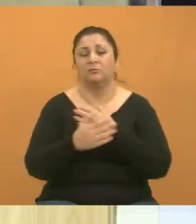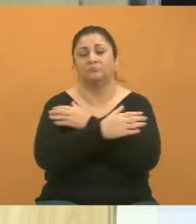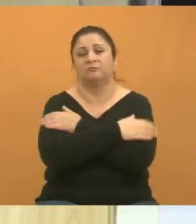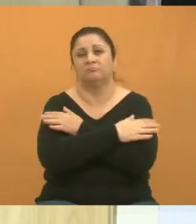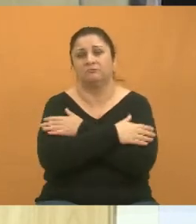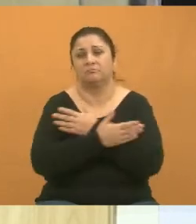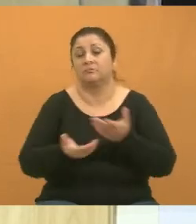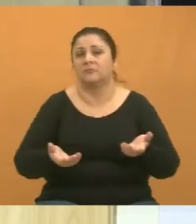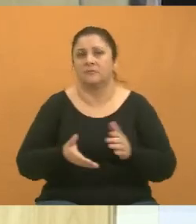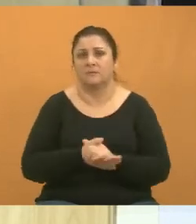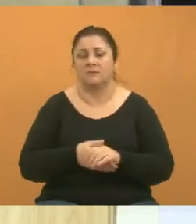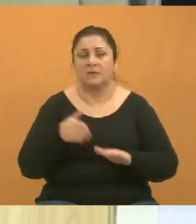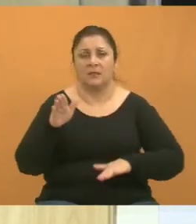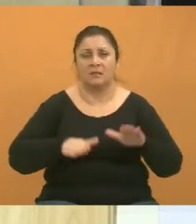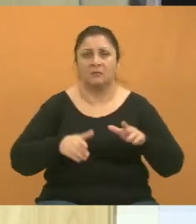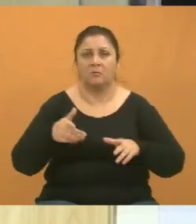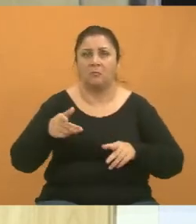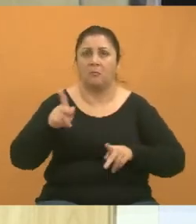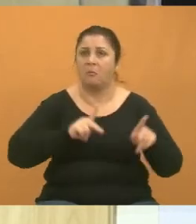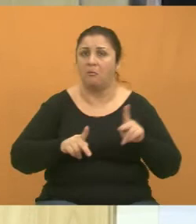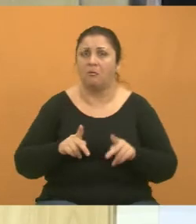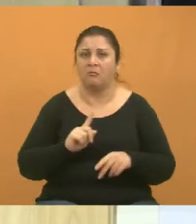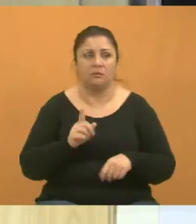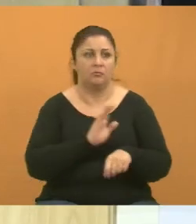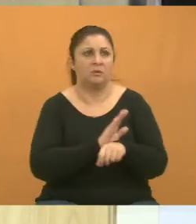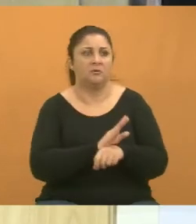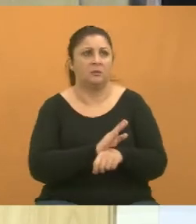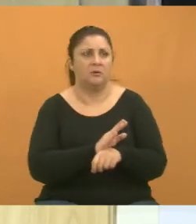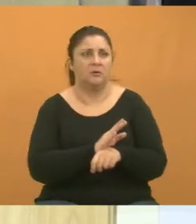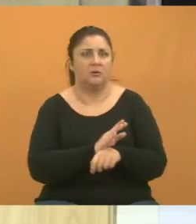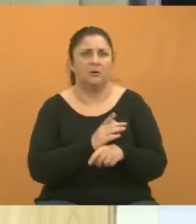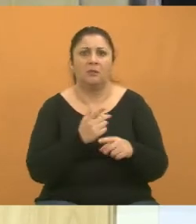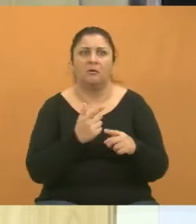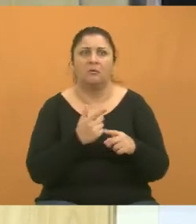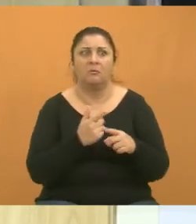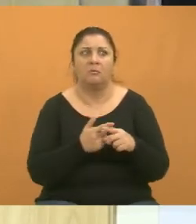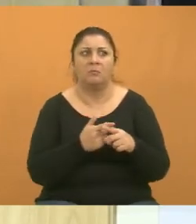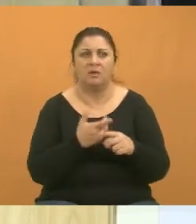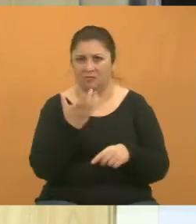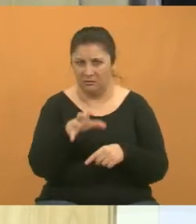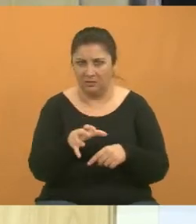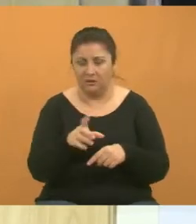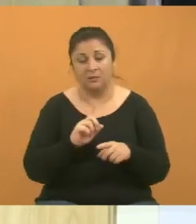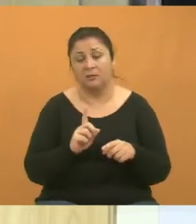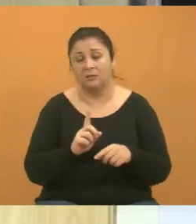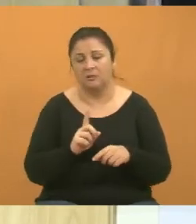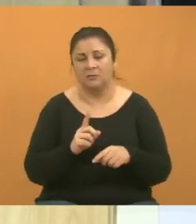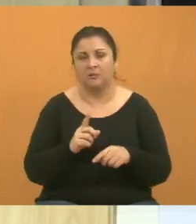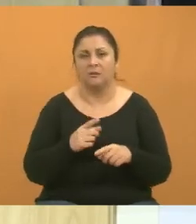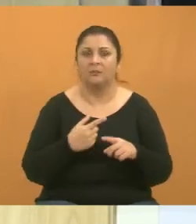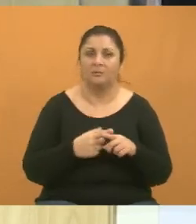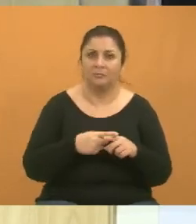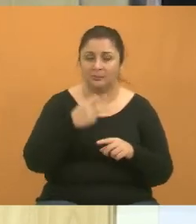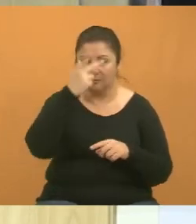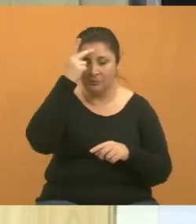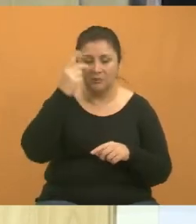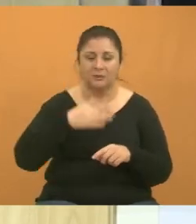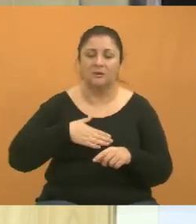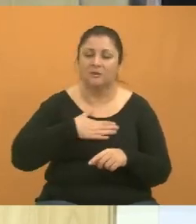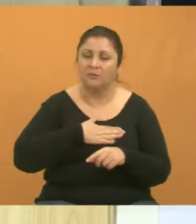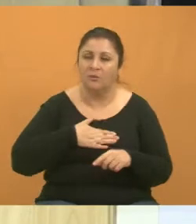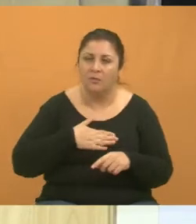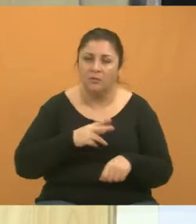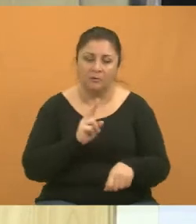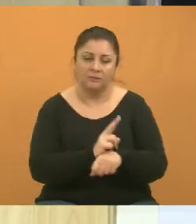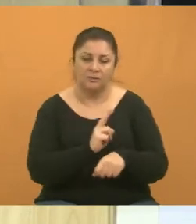Então, assim, às vezes, a população ela não ajuda porque ela não quer. Porque quem gosta... quem gosta e cuida